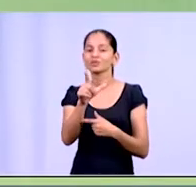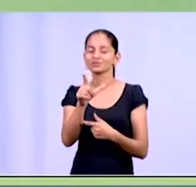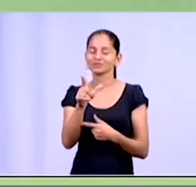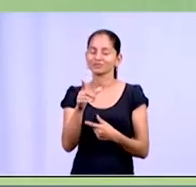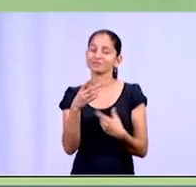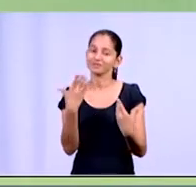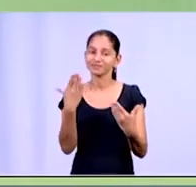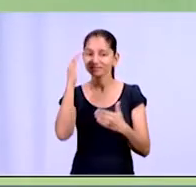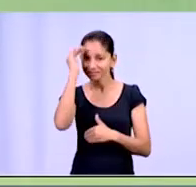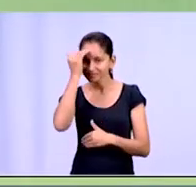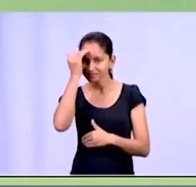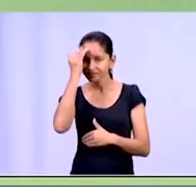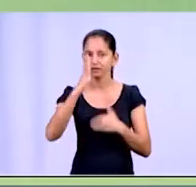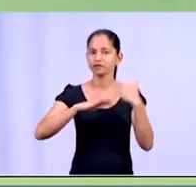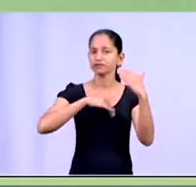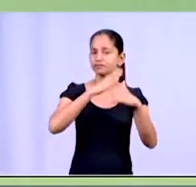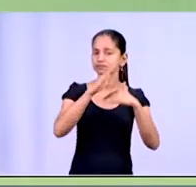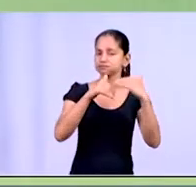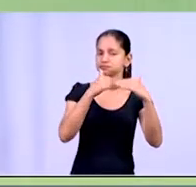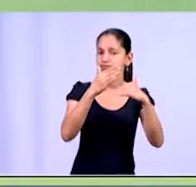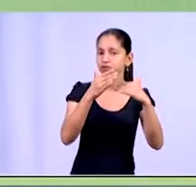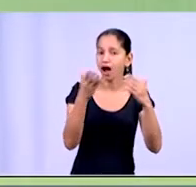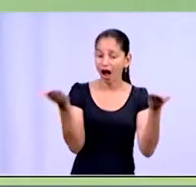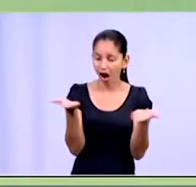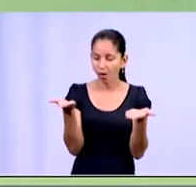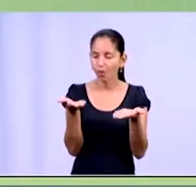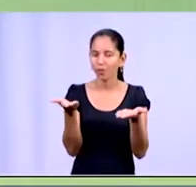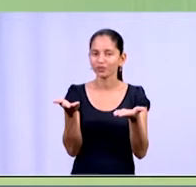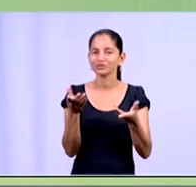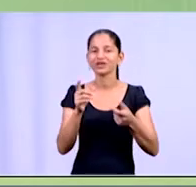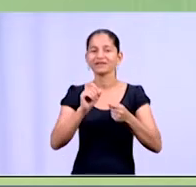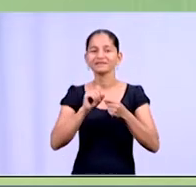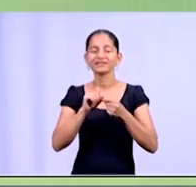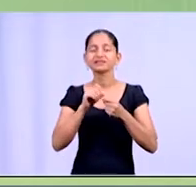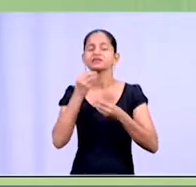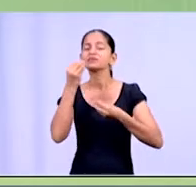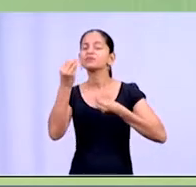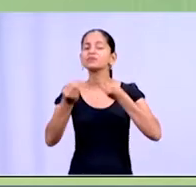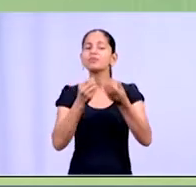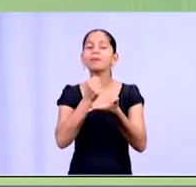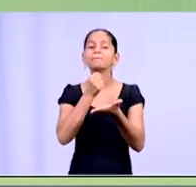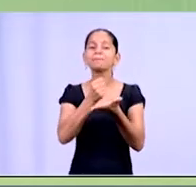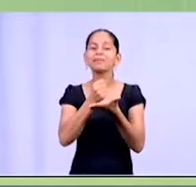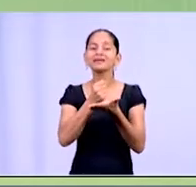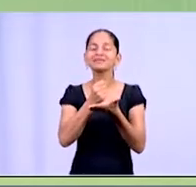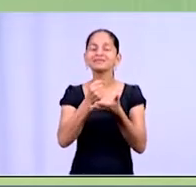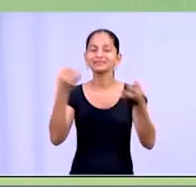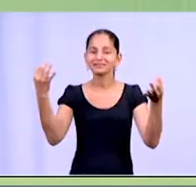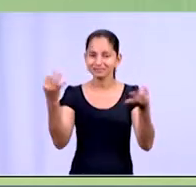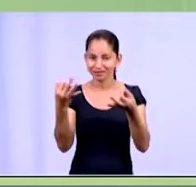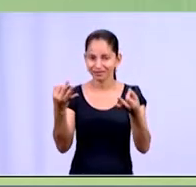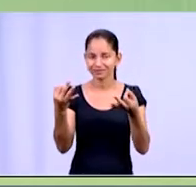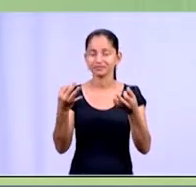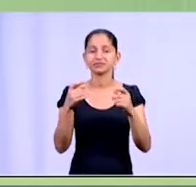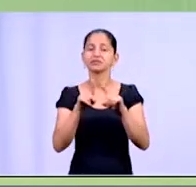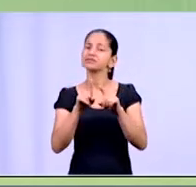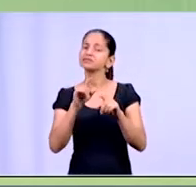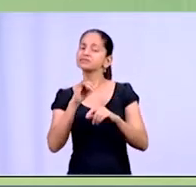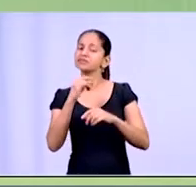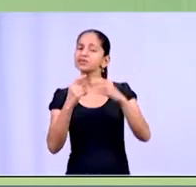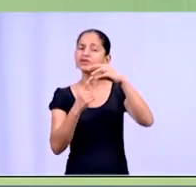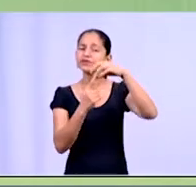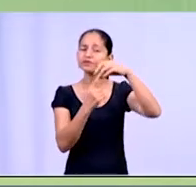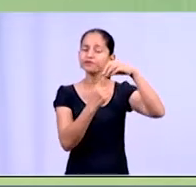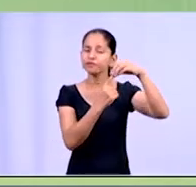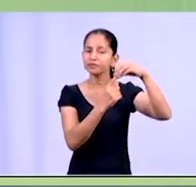Depois que a gente entender como é que a gente chegou onde estamos, vamos ver como é a base da informática, o que é a